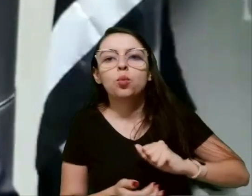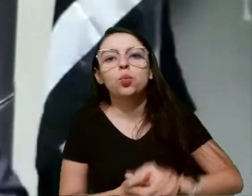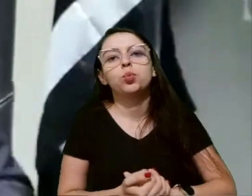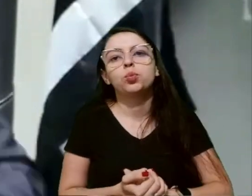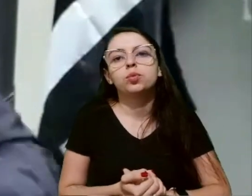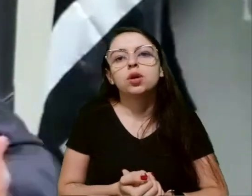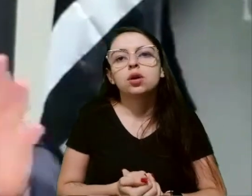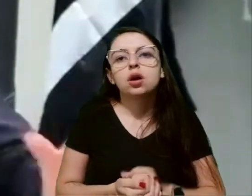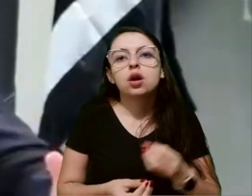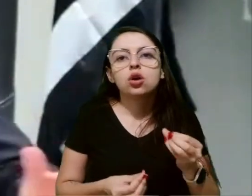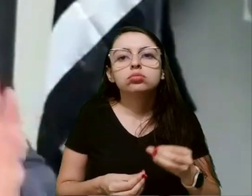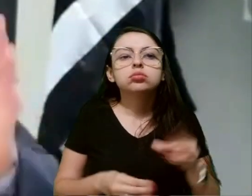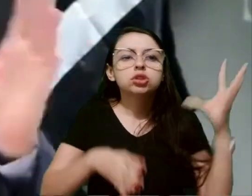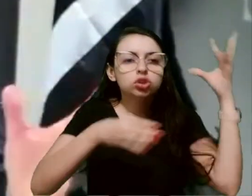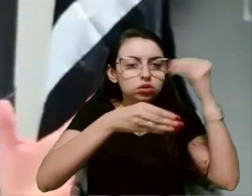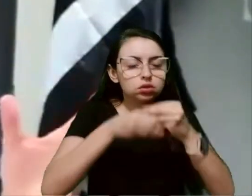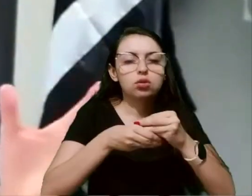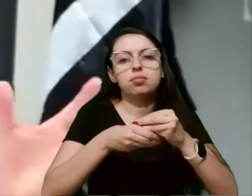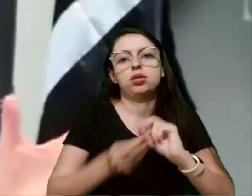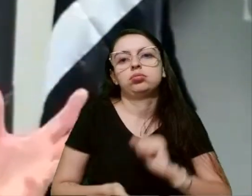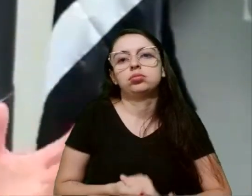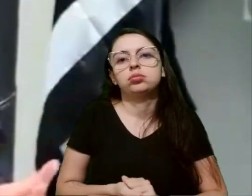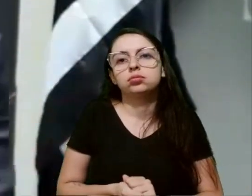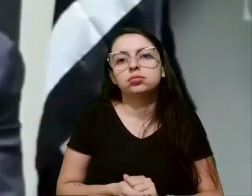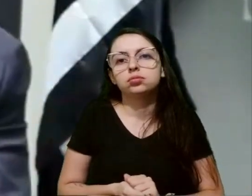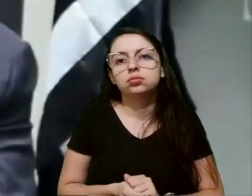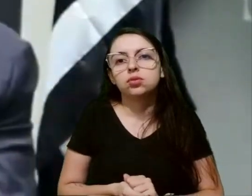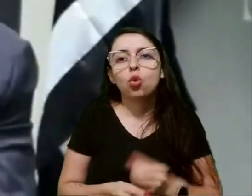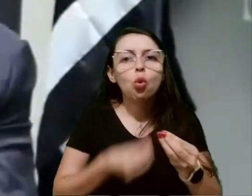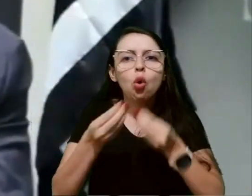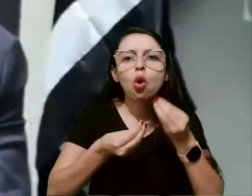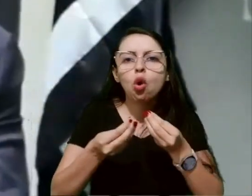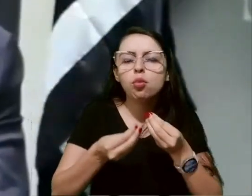e de, vamos dizer assim, contagem, de compreensão de como